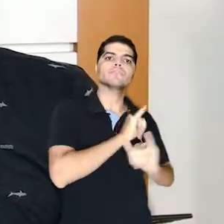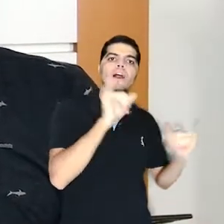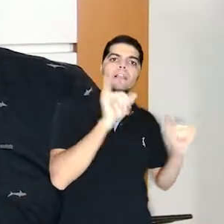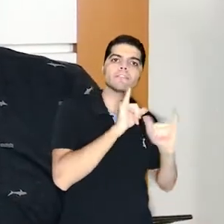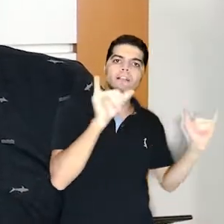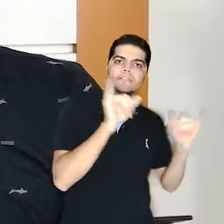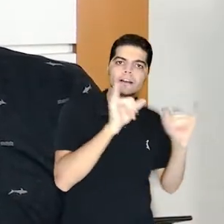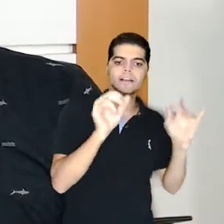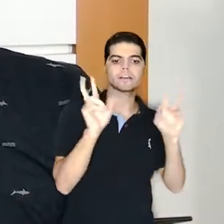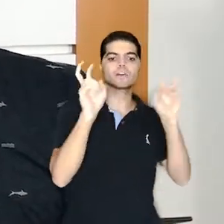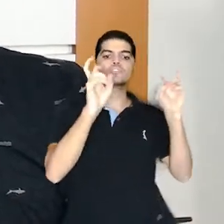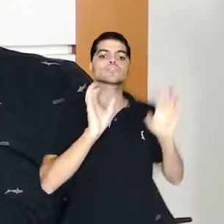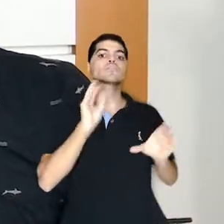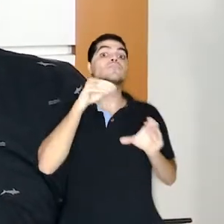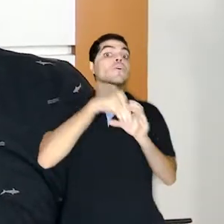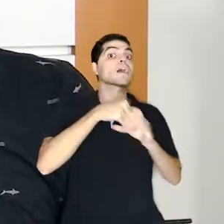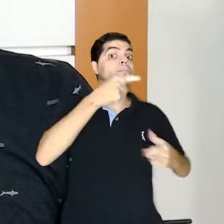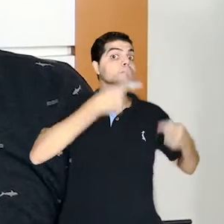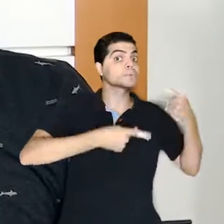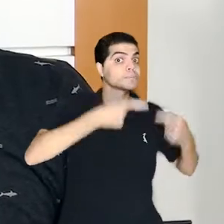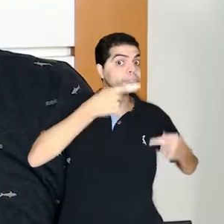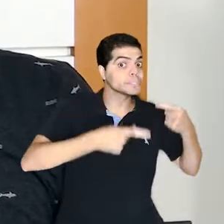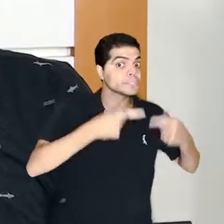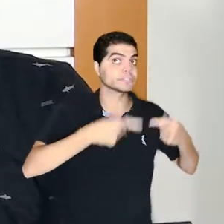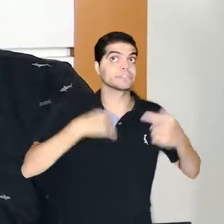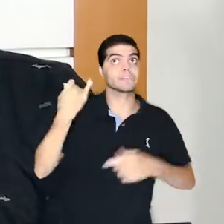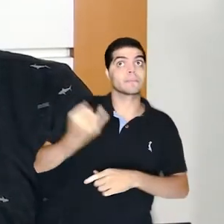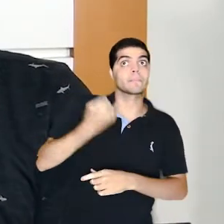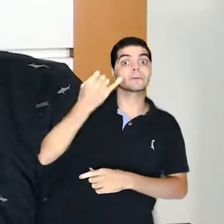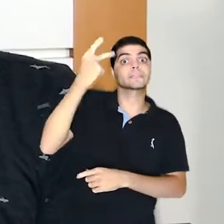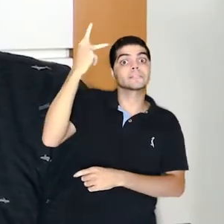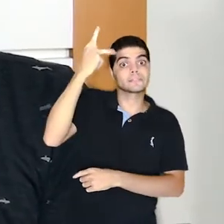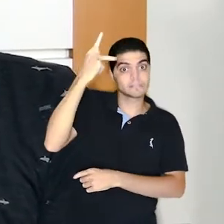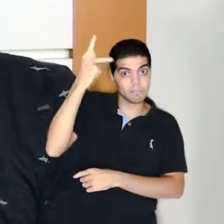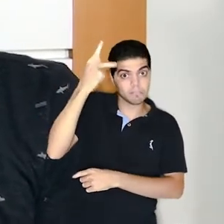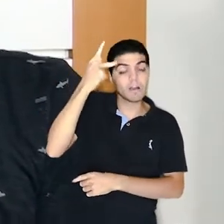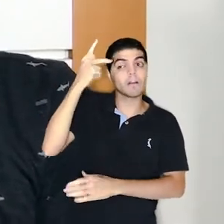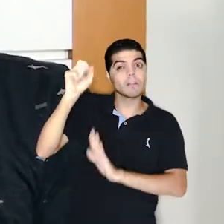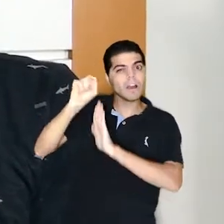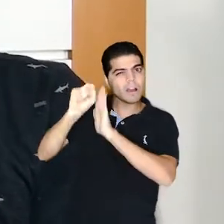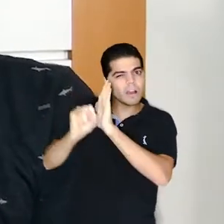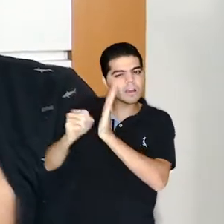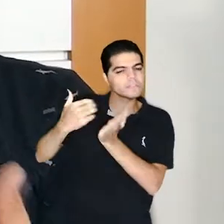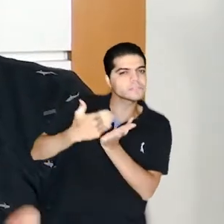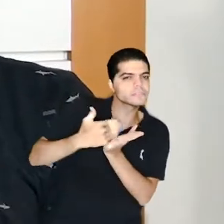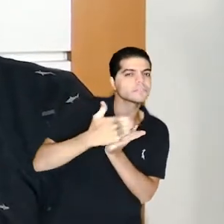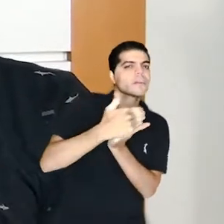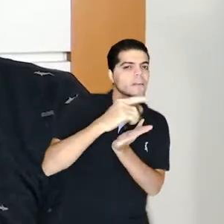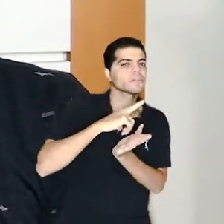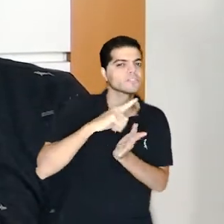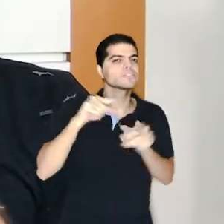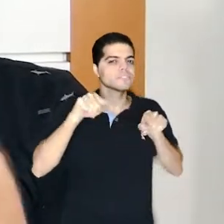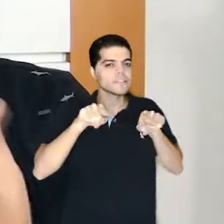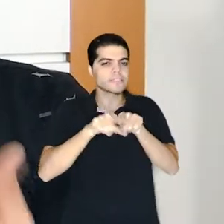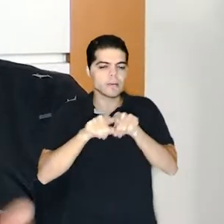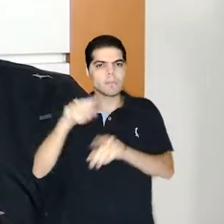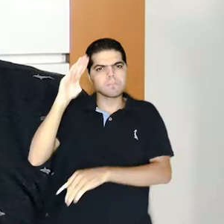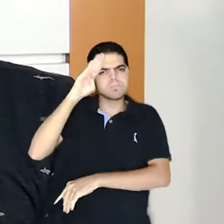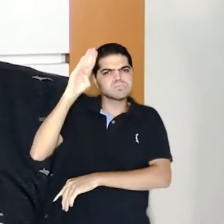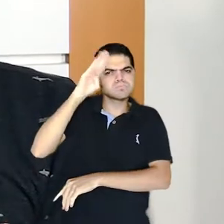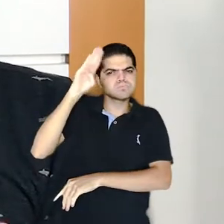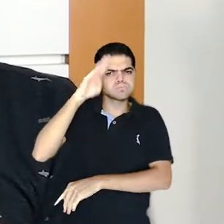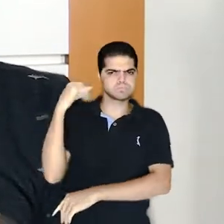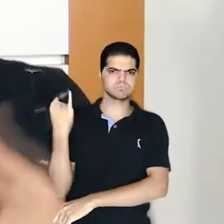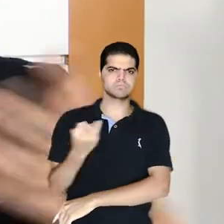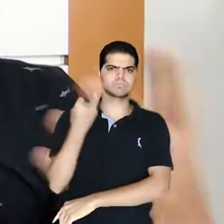fins políticos. Por exemplo, para afirmar a importância de São Paulo, como aconteceu no início do século, ou então para afirmar a importância do exército, como tem sido